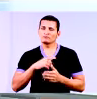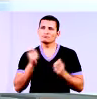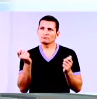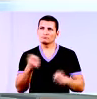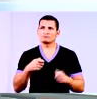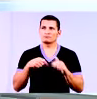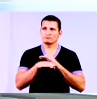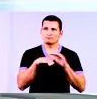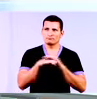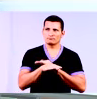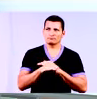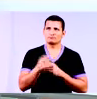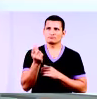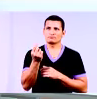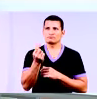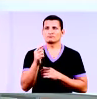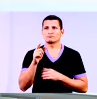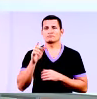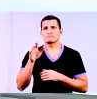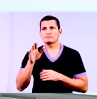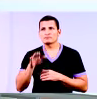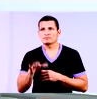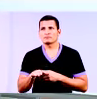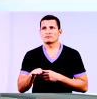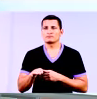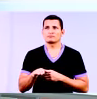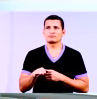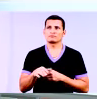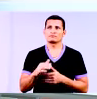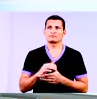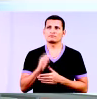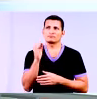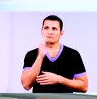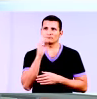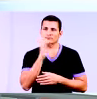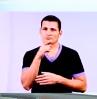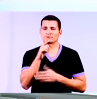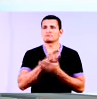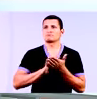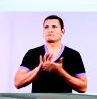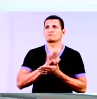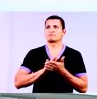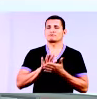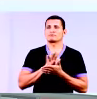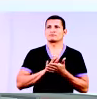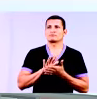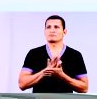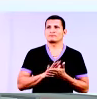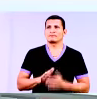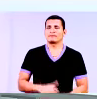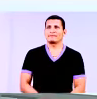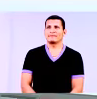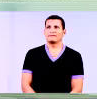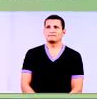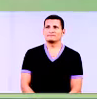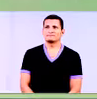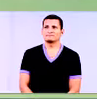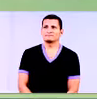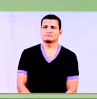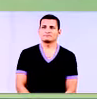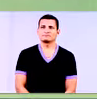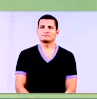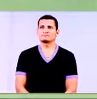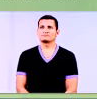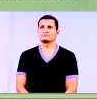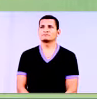o custo dele é quase nada, mas a velocidade dele também é quase nenhuma ali dentro. Tá? Então, perto dessa aqui